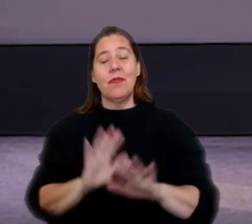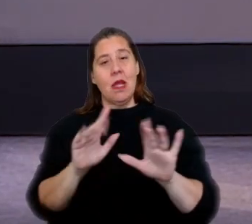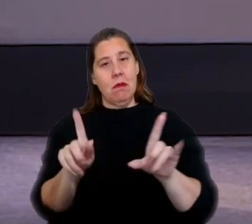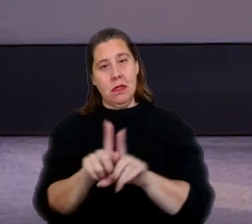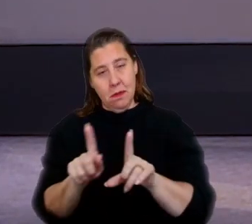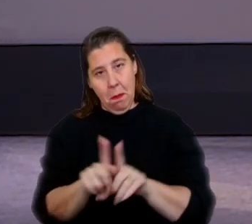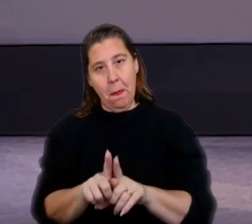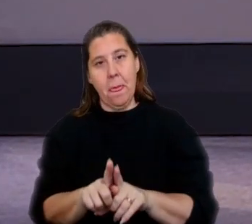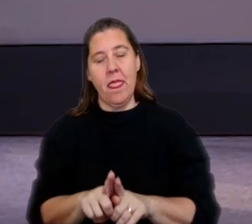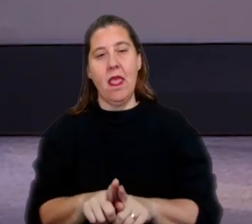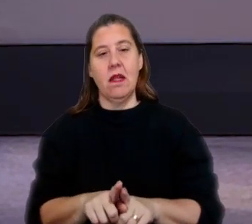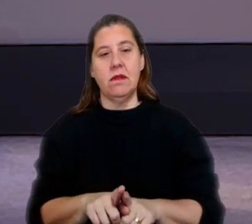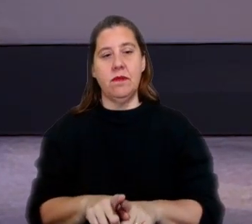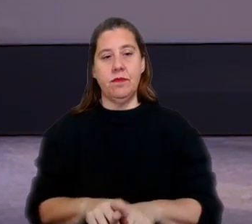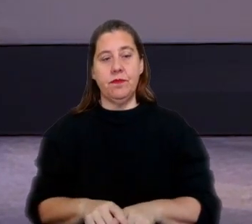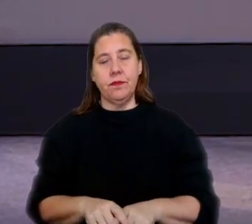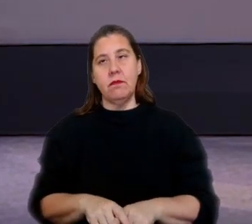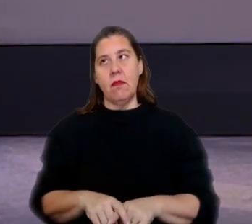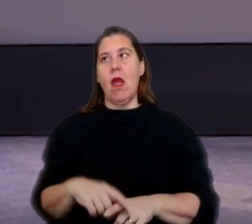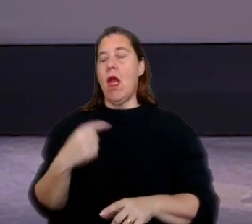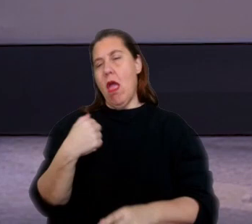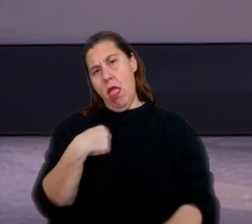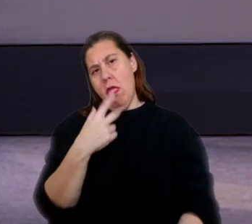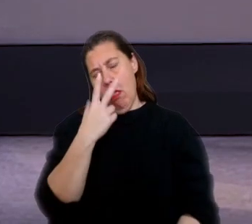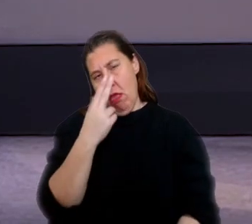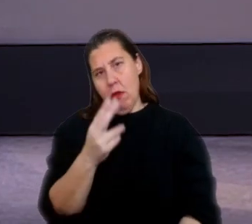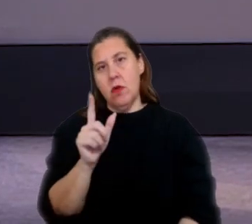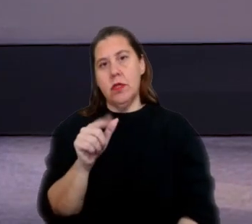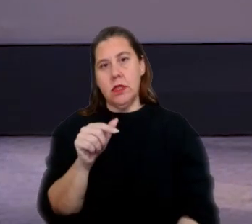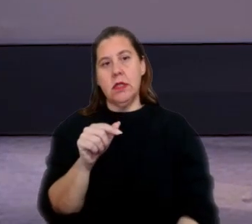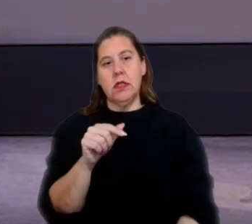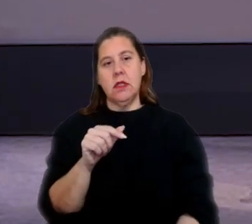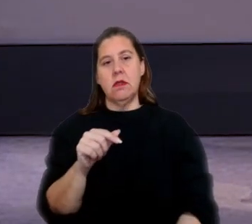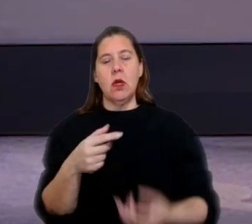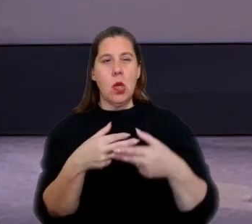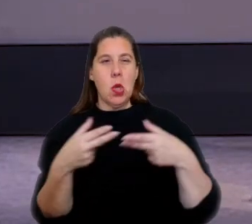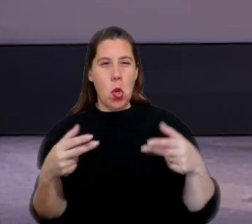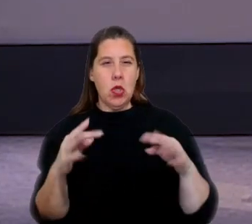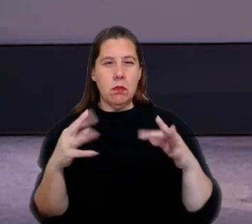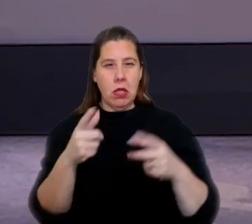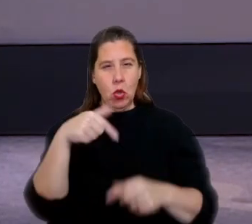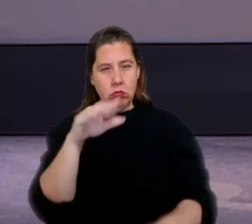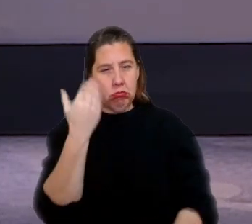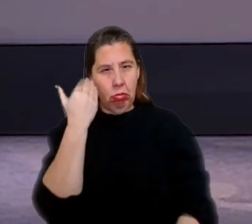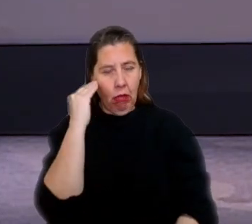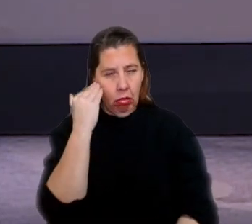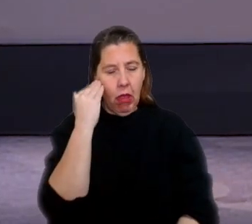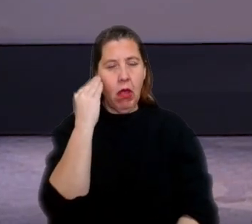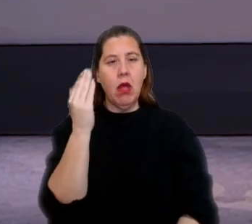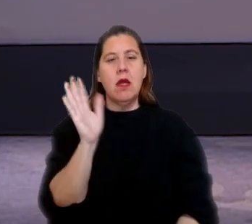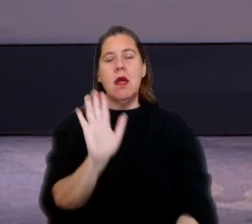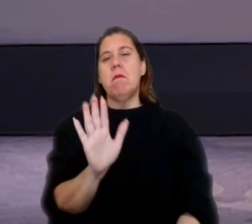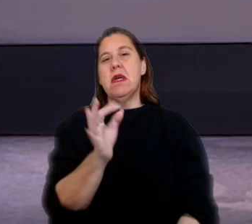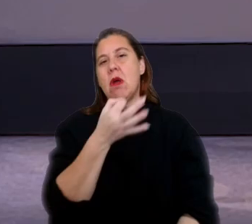vista da Flávia, se tem algo a complementar. Eu acho que ele deixa muita coisa, né, para todo mundo